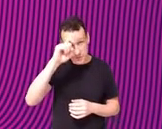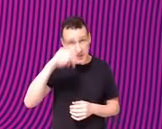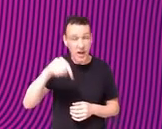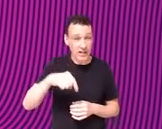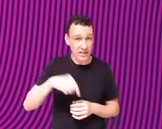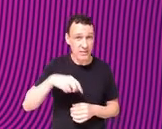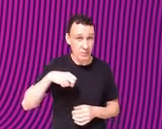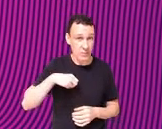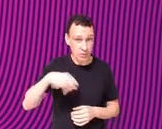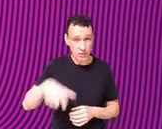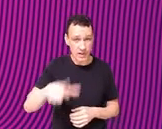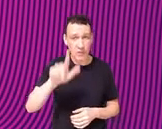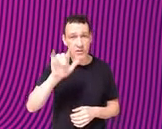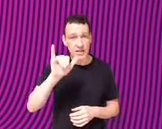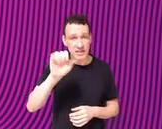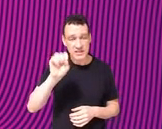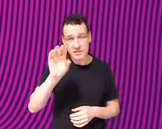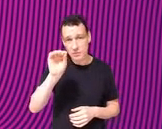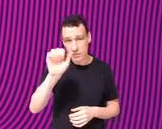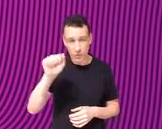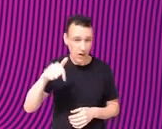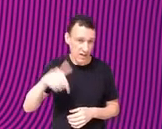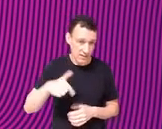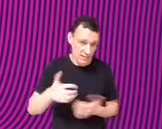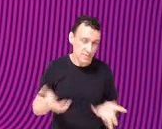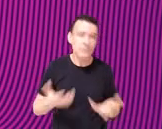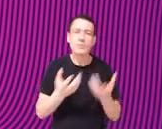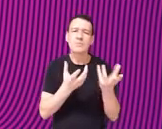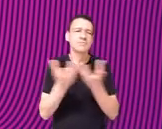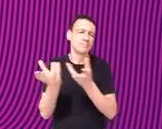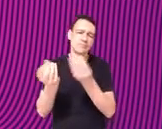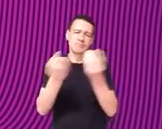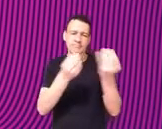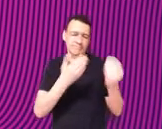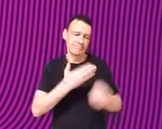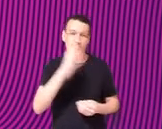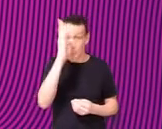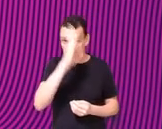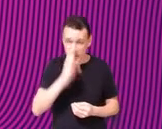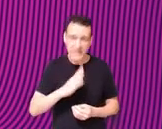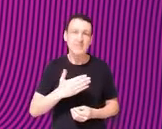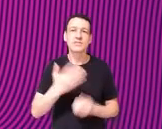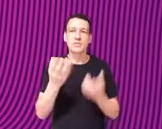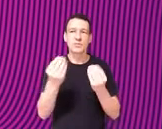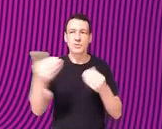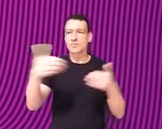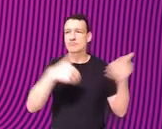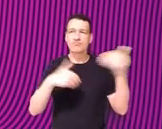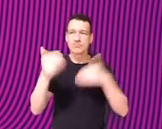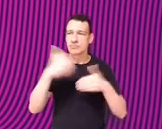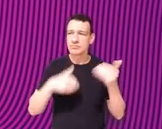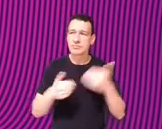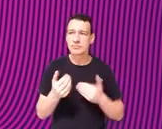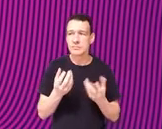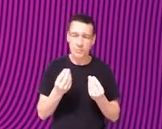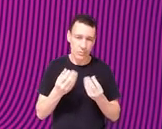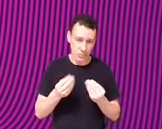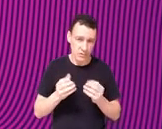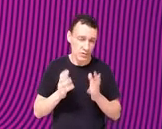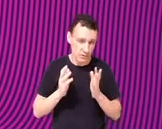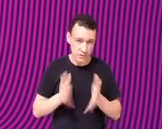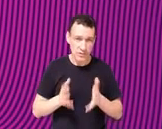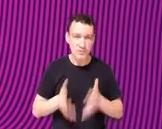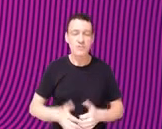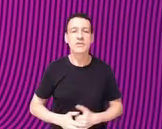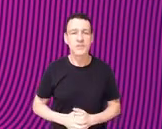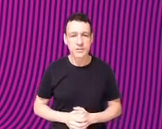oportunidade de receber vários colegas do Brasil e de outros locais e esperamos que, passada esta pandemia, que